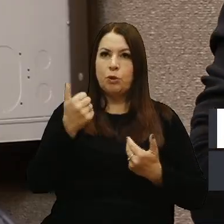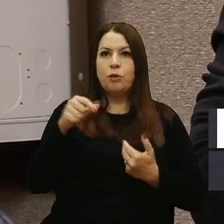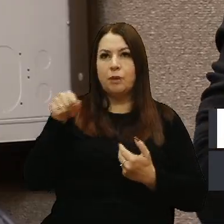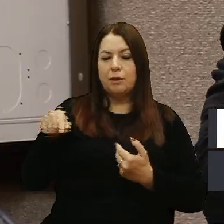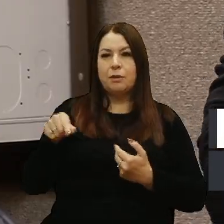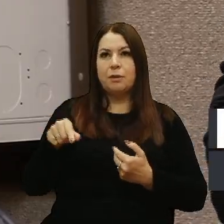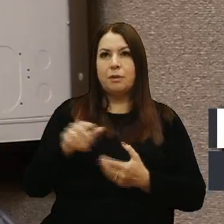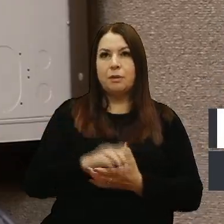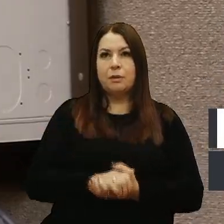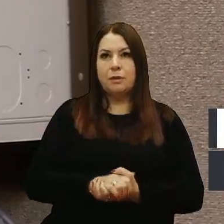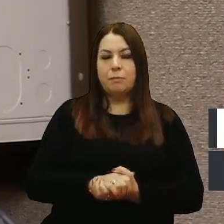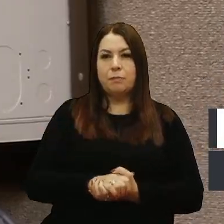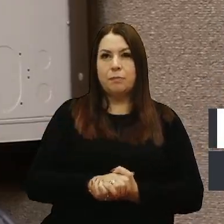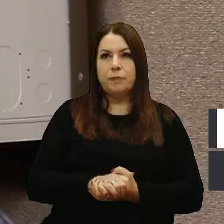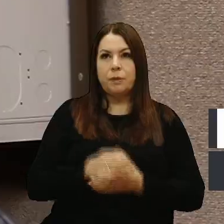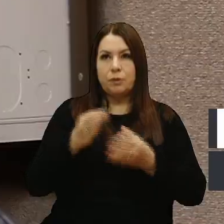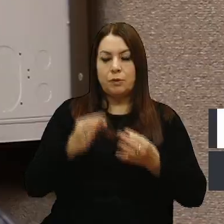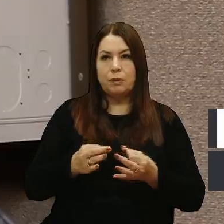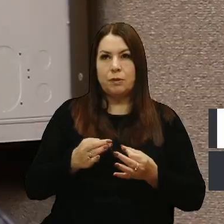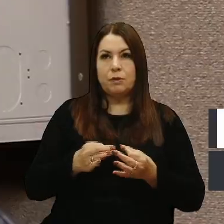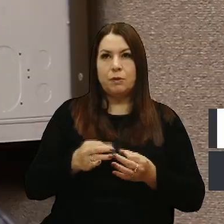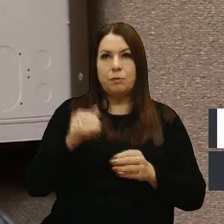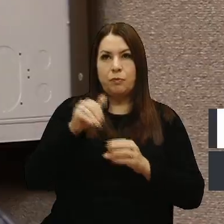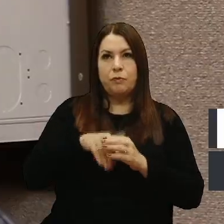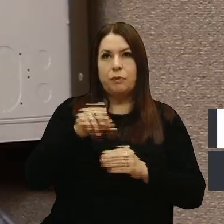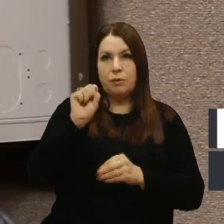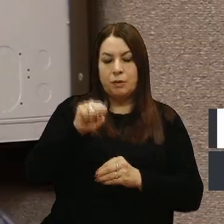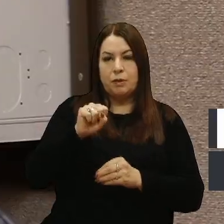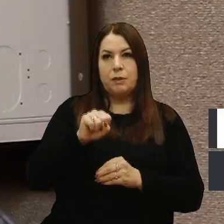com certeza nós vamos votar